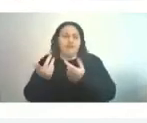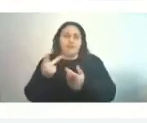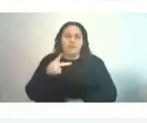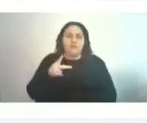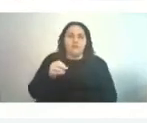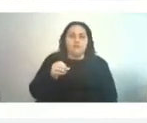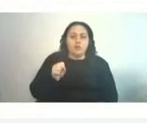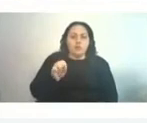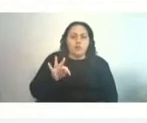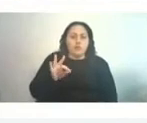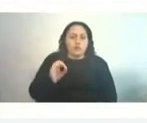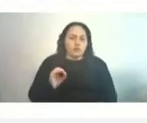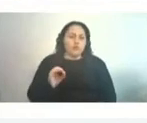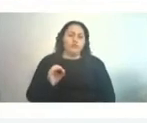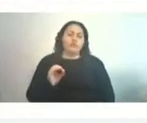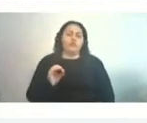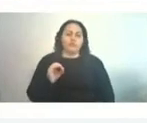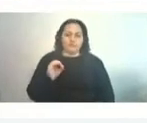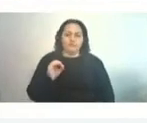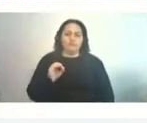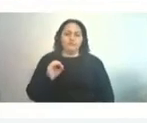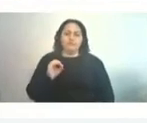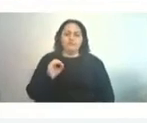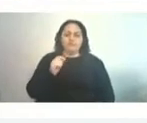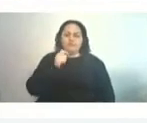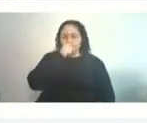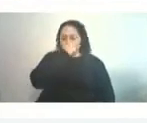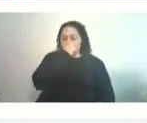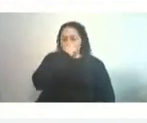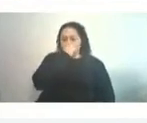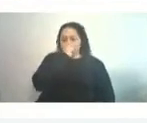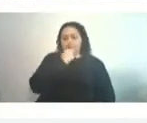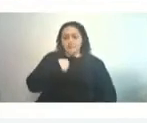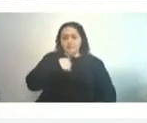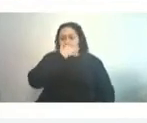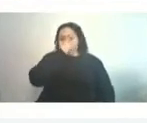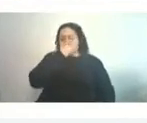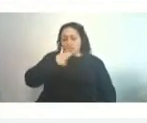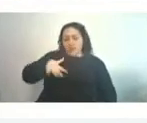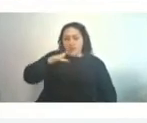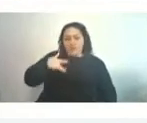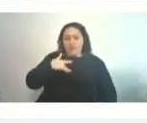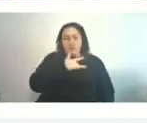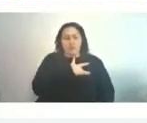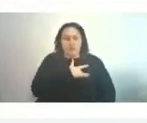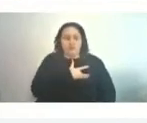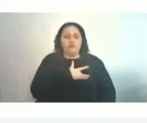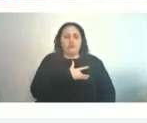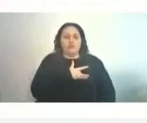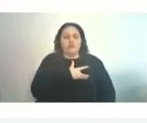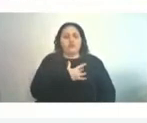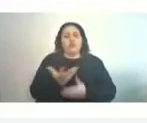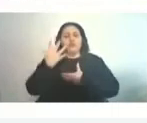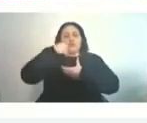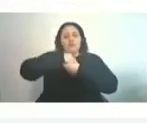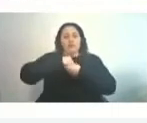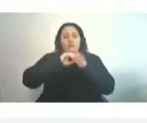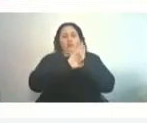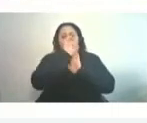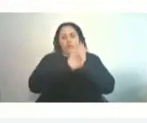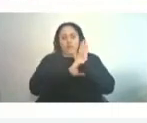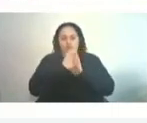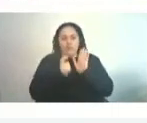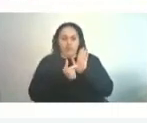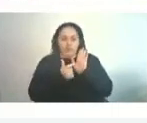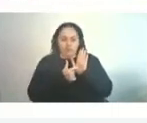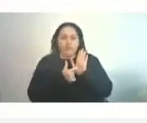posto. Acho que as carreiras da saúde são as que têm nos seus currículos